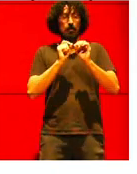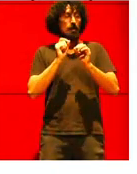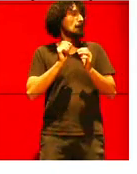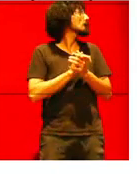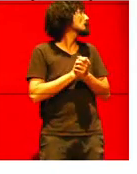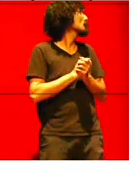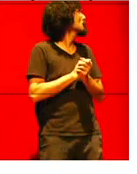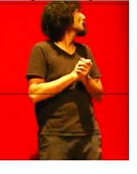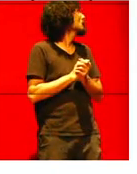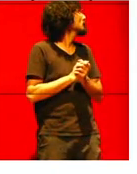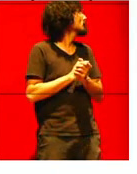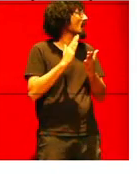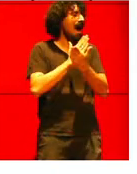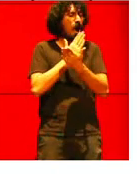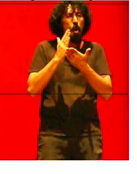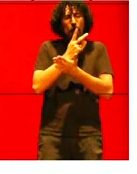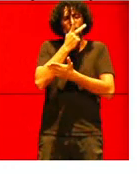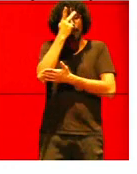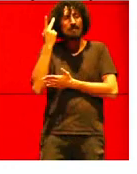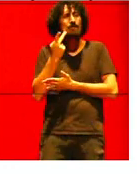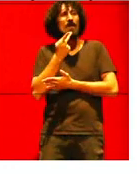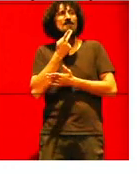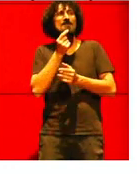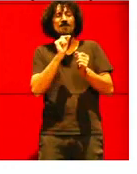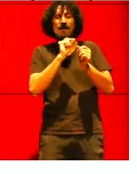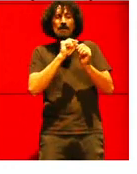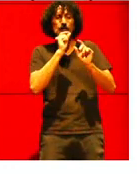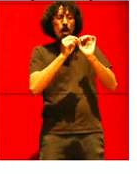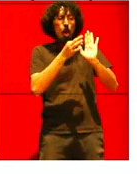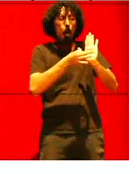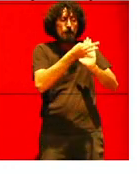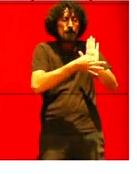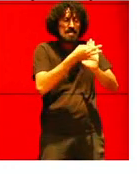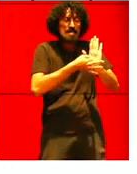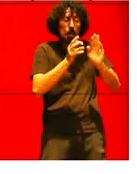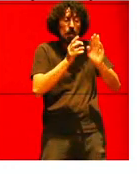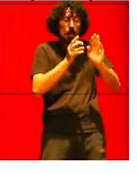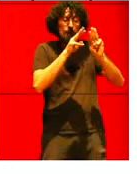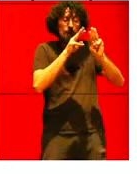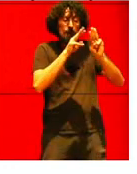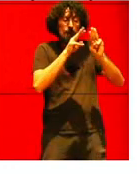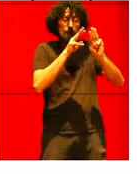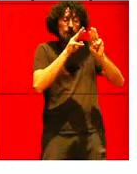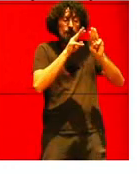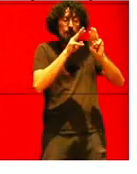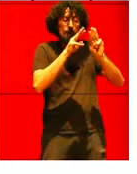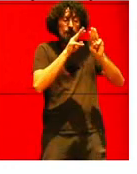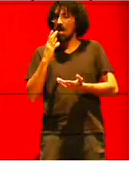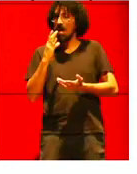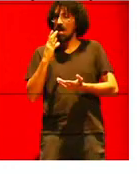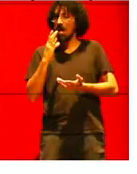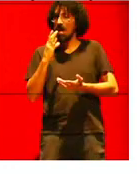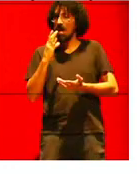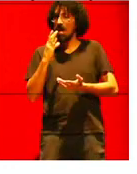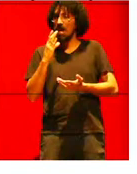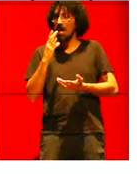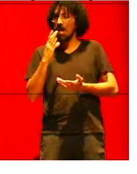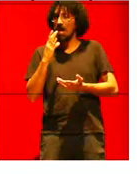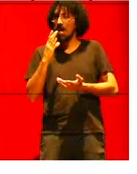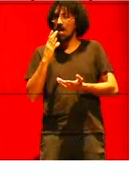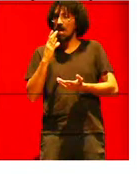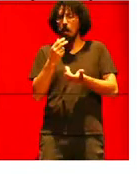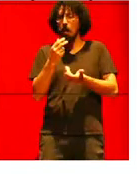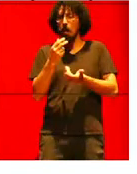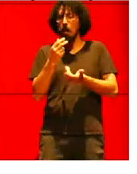fazem sugestões para o Museu das Invenções Cariocas. Falar caraca a cada surpresa ou acontecimento